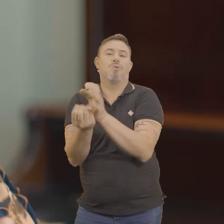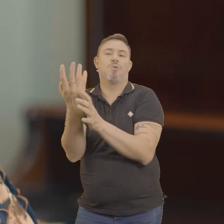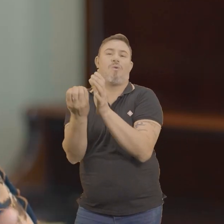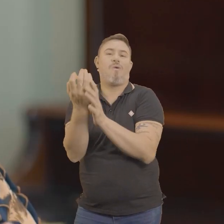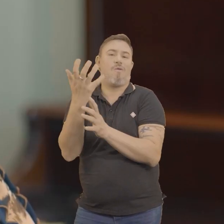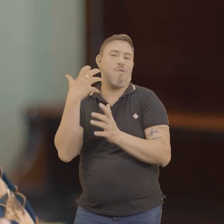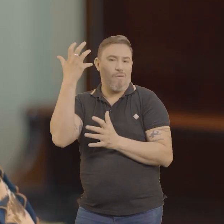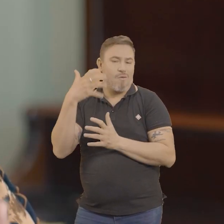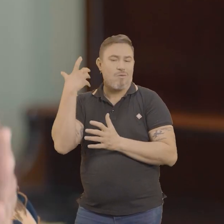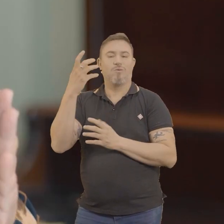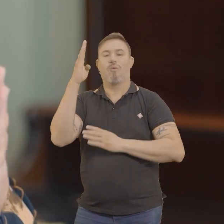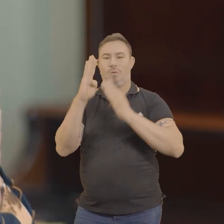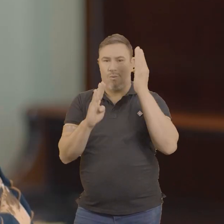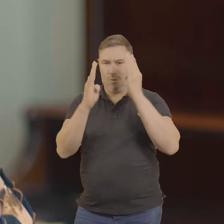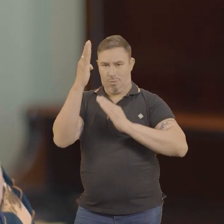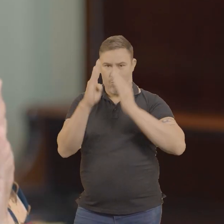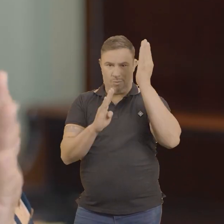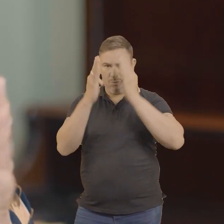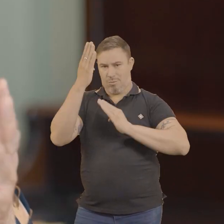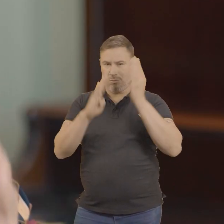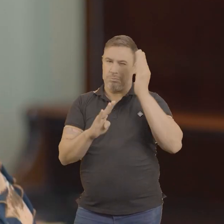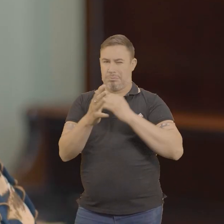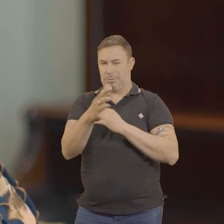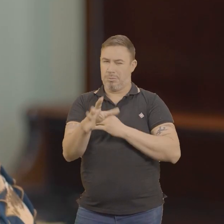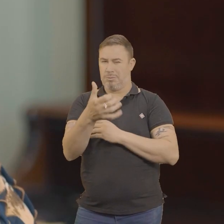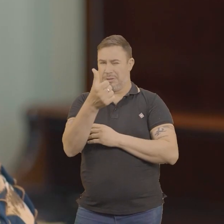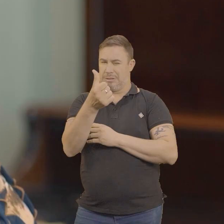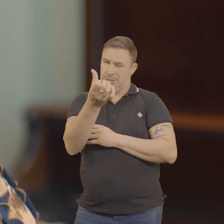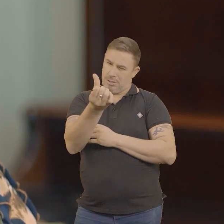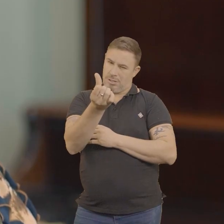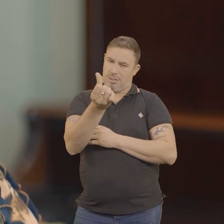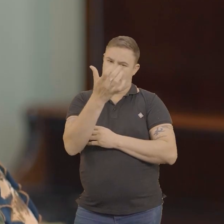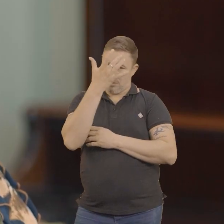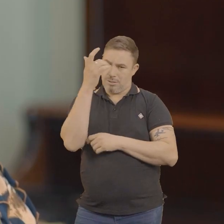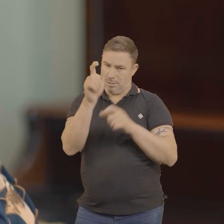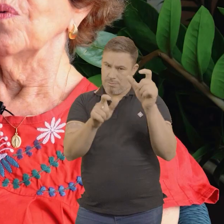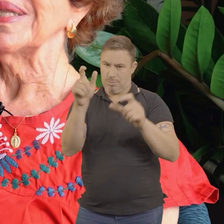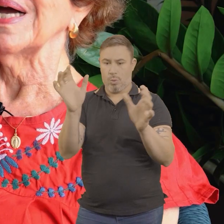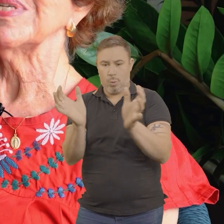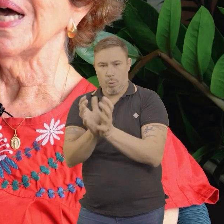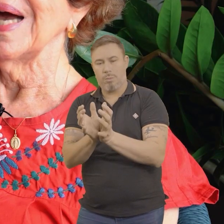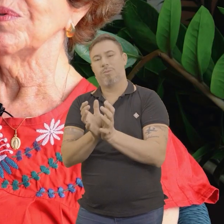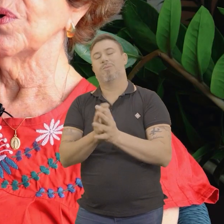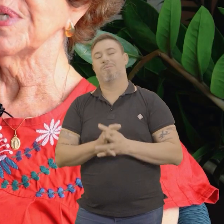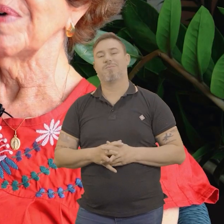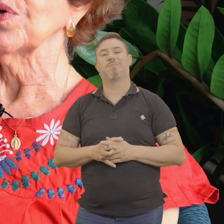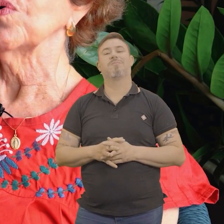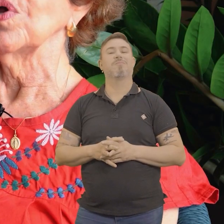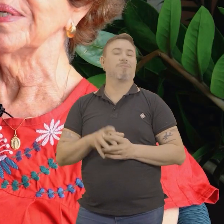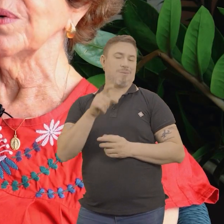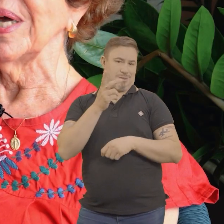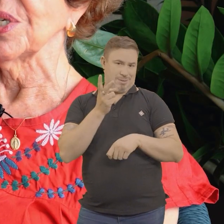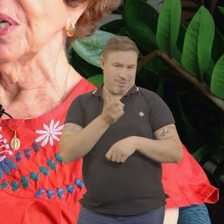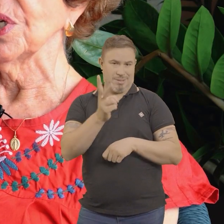são grupos corais com cerca de 16 pessoas, grupos pequenos. O madrigal ensaiava no